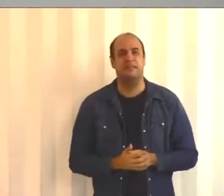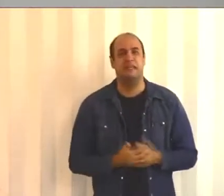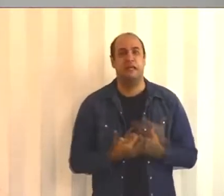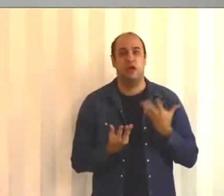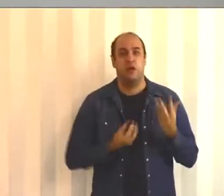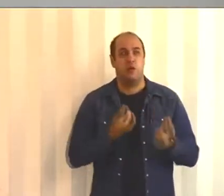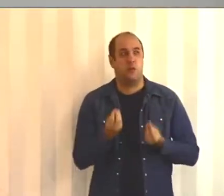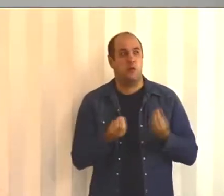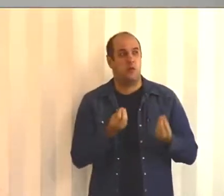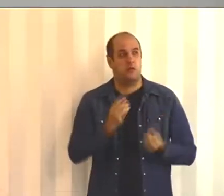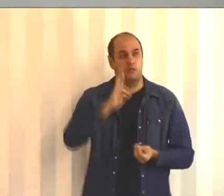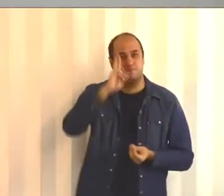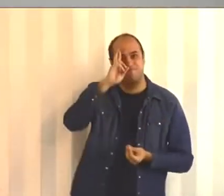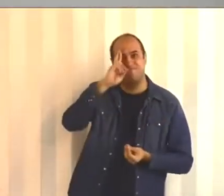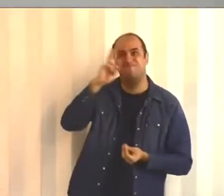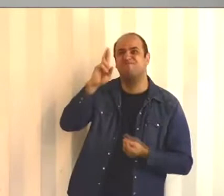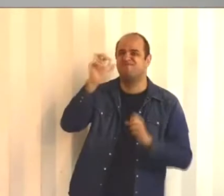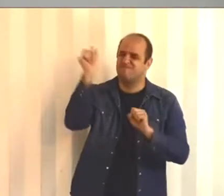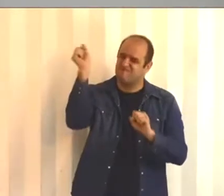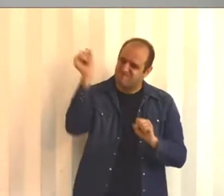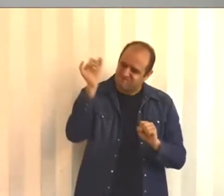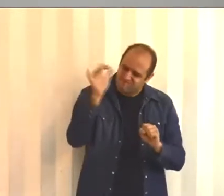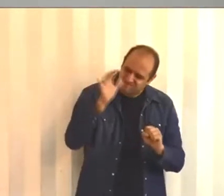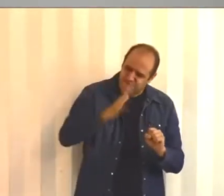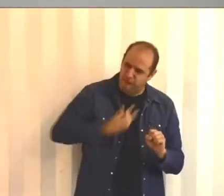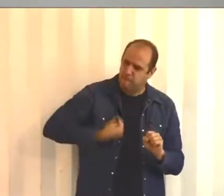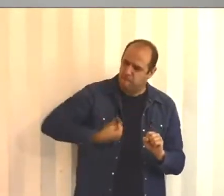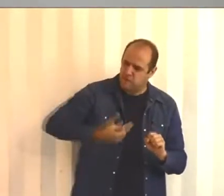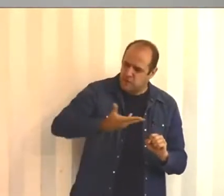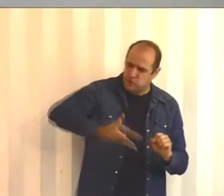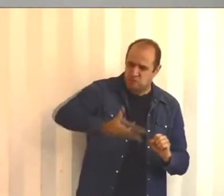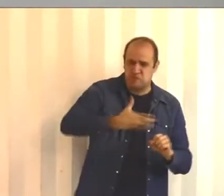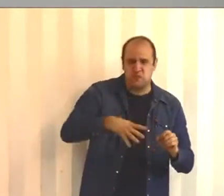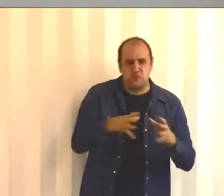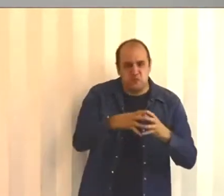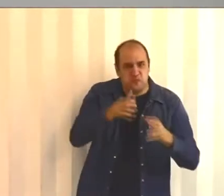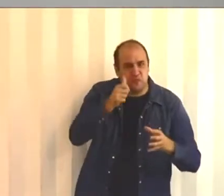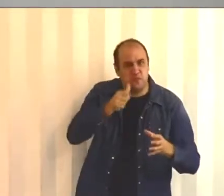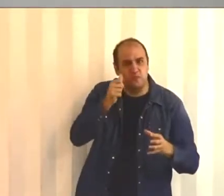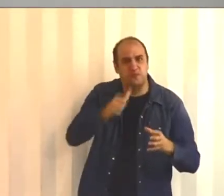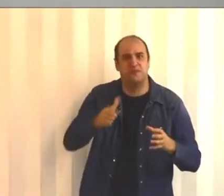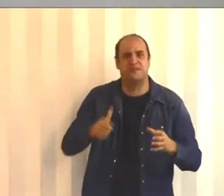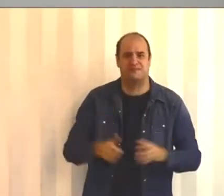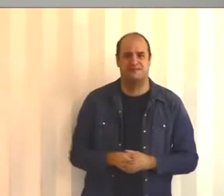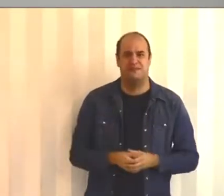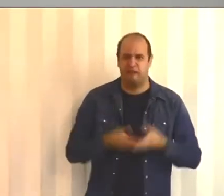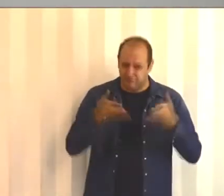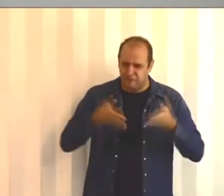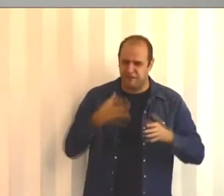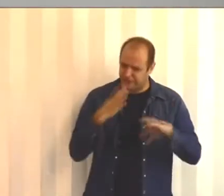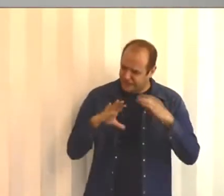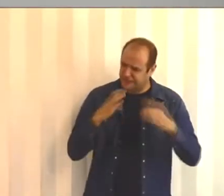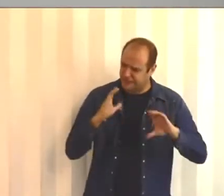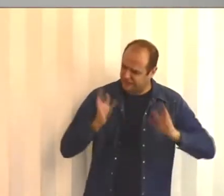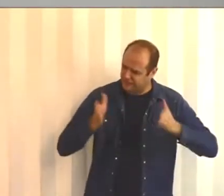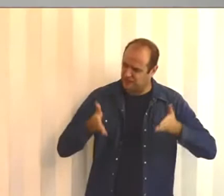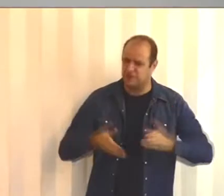o Senhor foi grande para estas nossas irmãs, como nós acabamos de cantar.